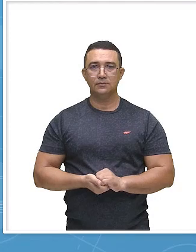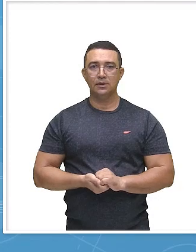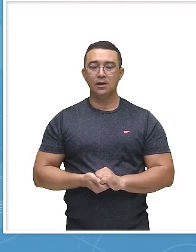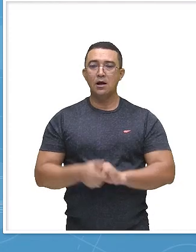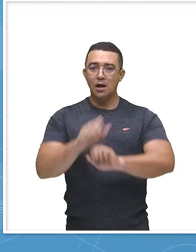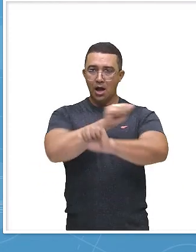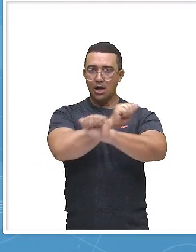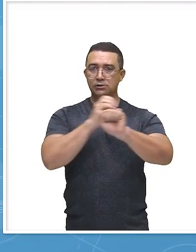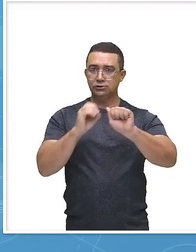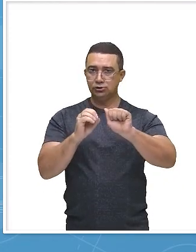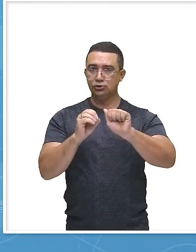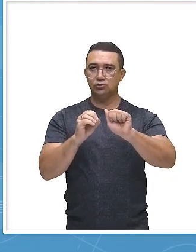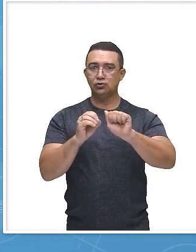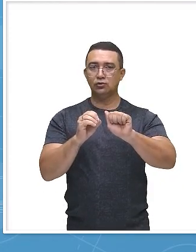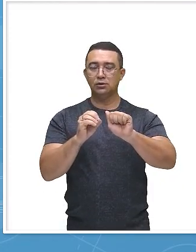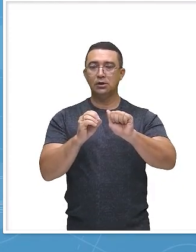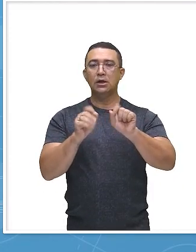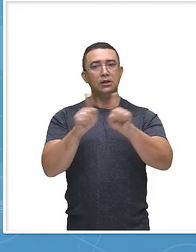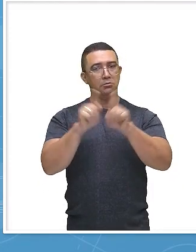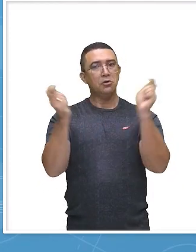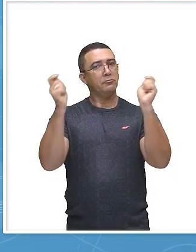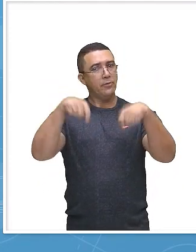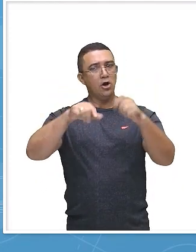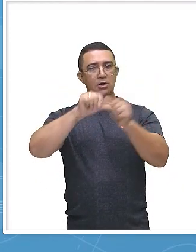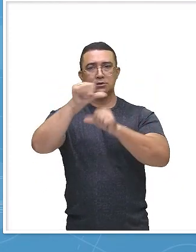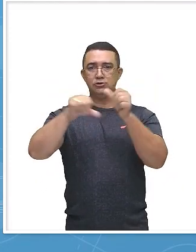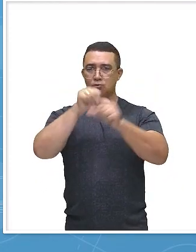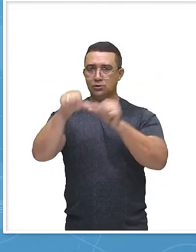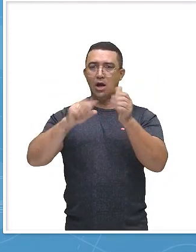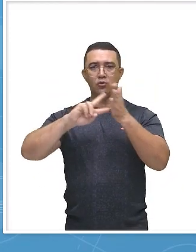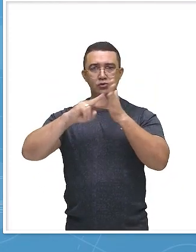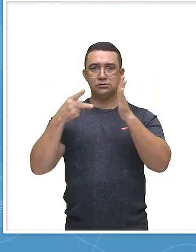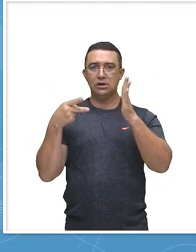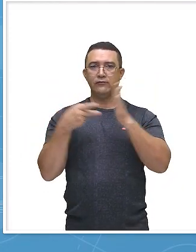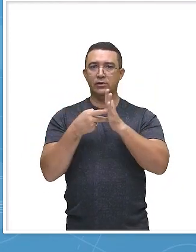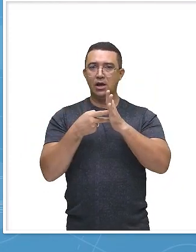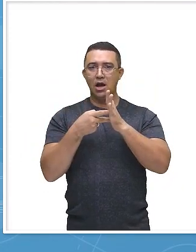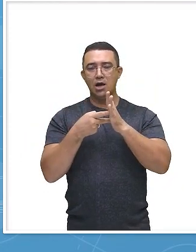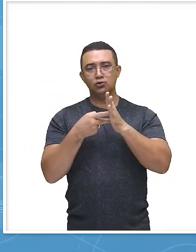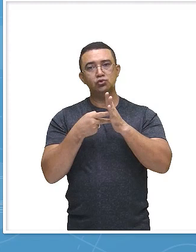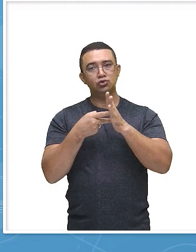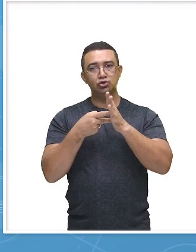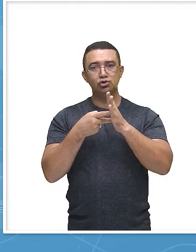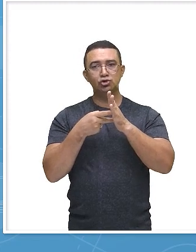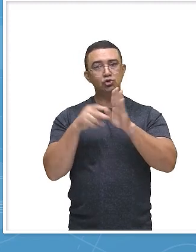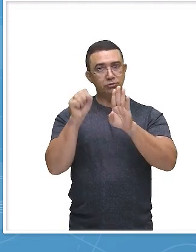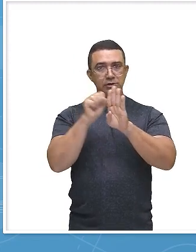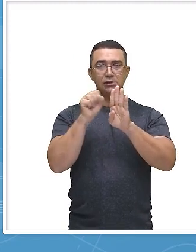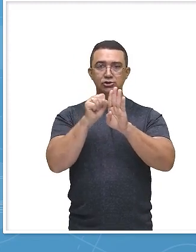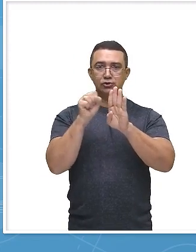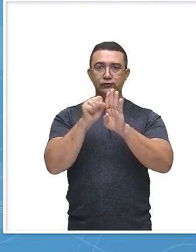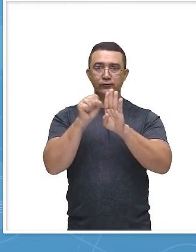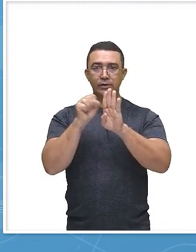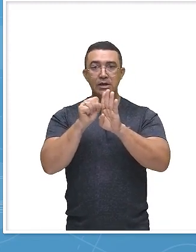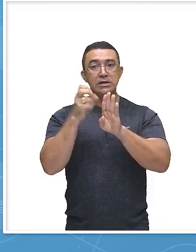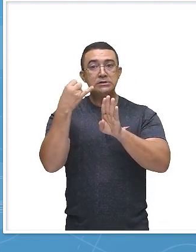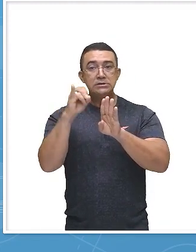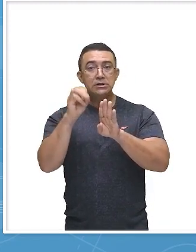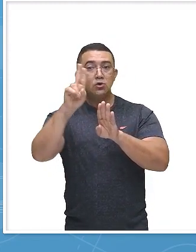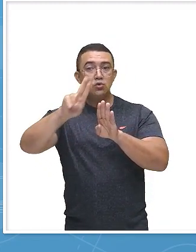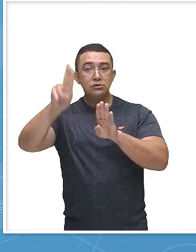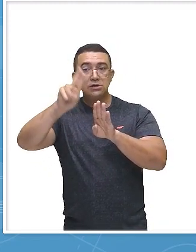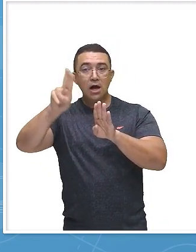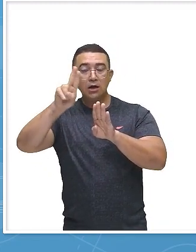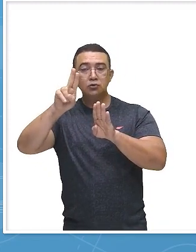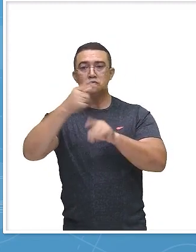uma propriedade de poder alterar, de poder mudar o significado de um substantivo, se ele for utilizado no